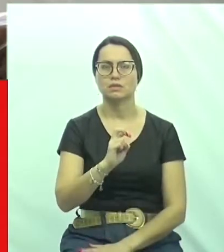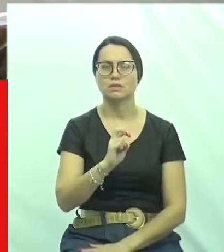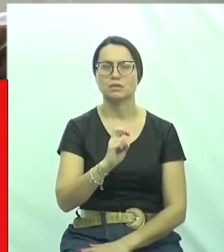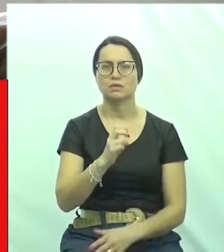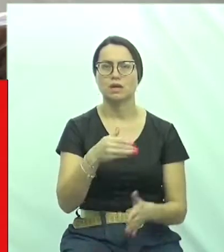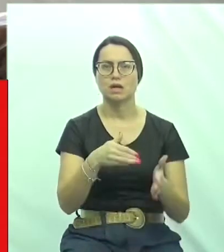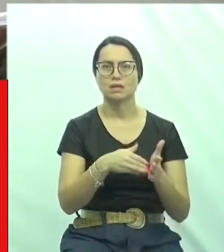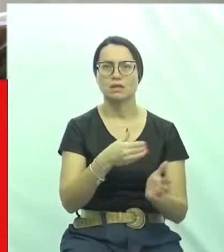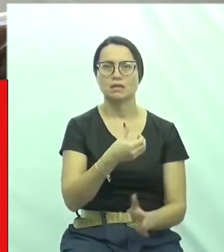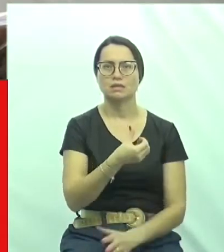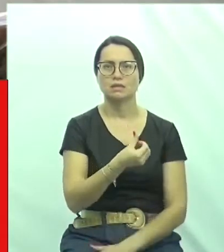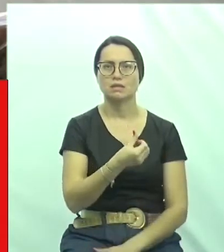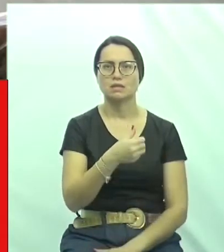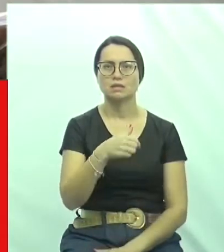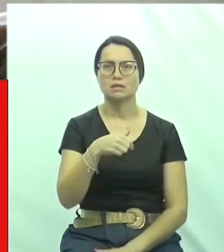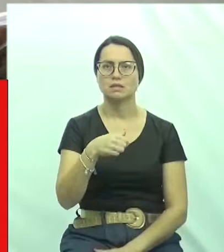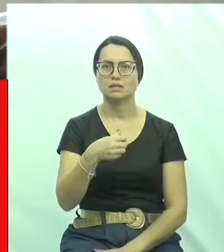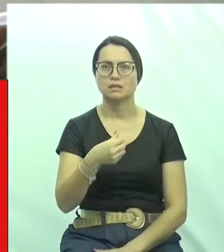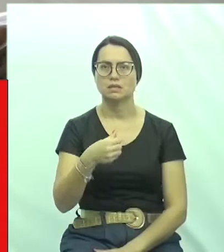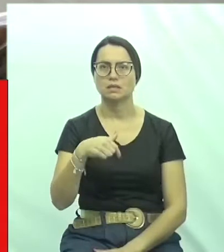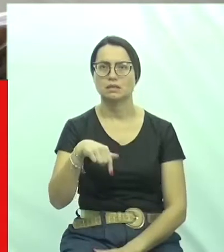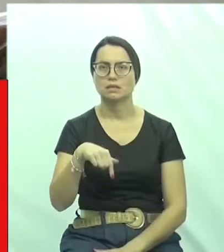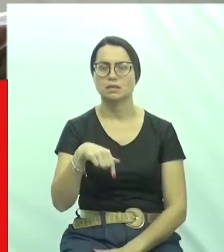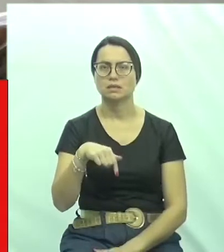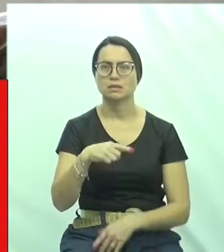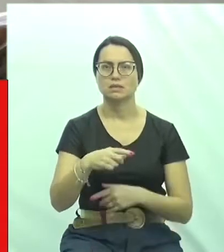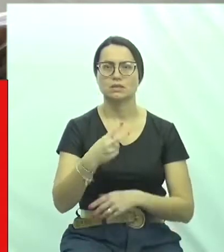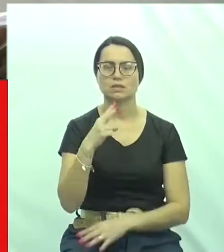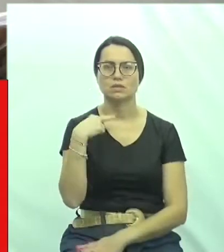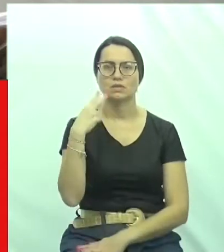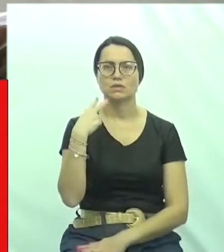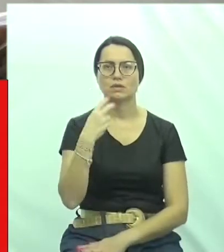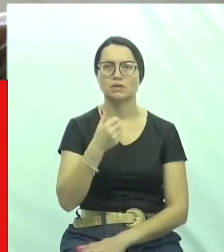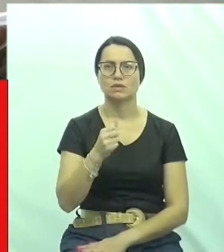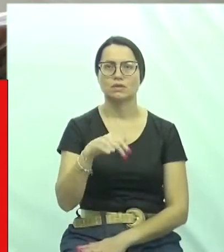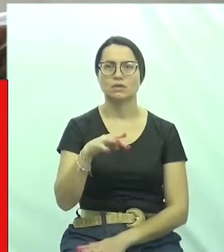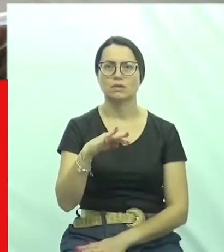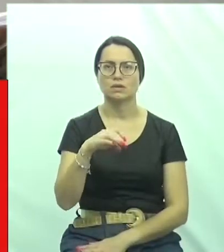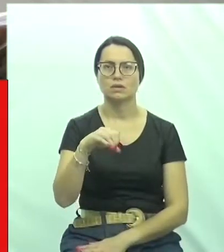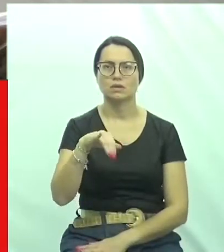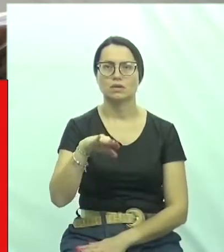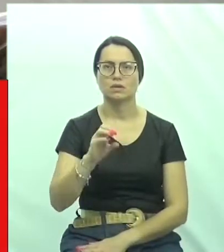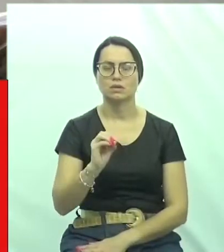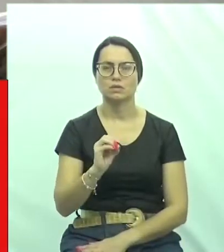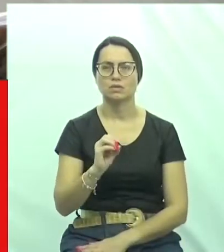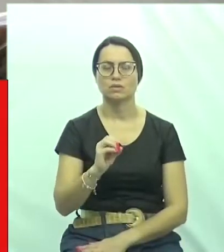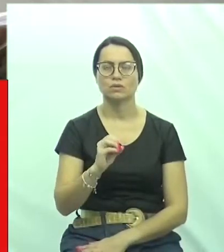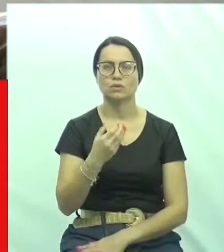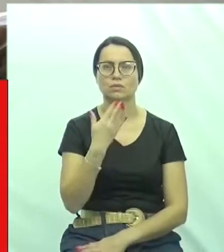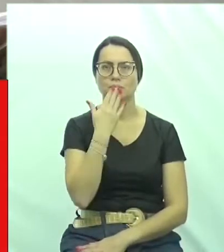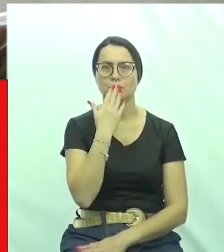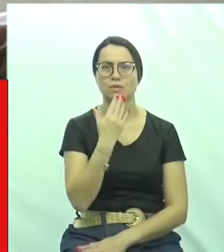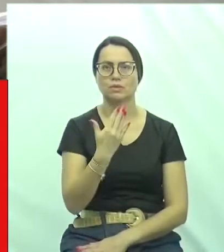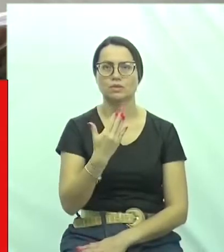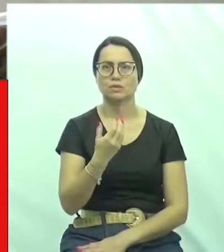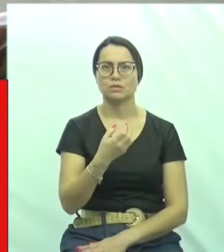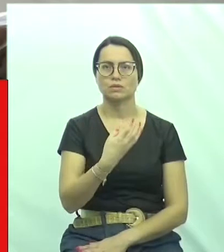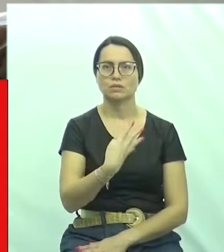665/22 até 667/22, de autoria do vereador Antônio de Oliveira. Requerimento número